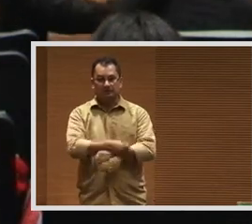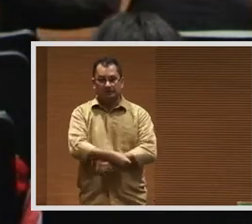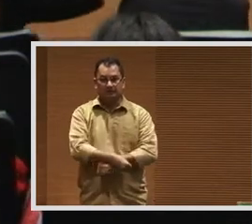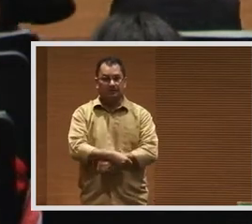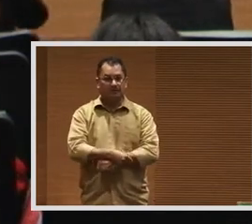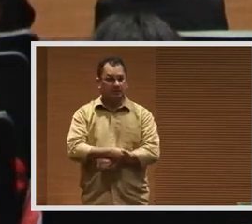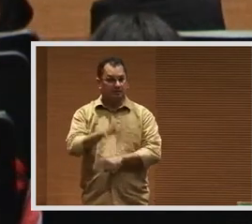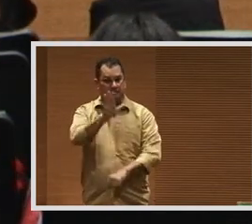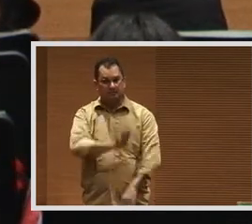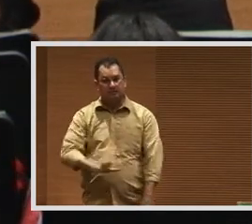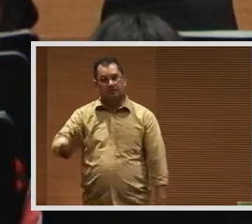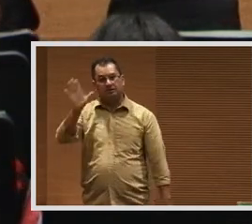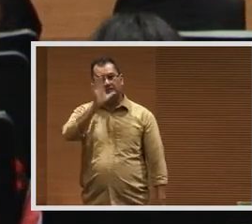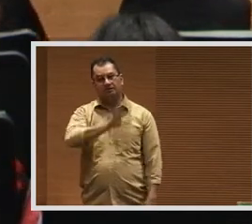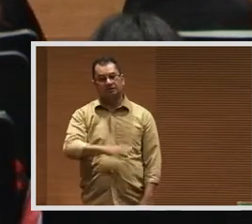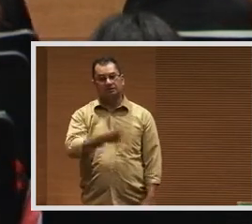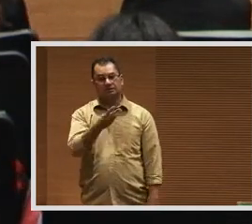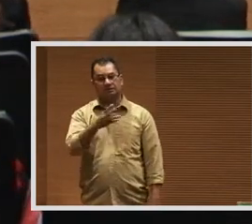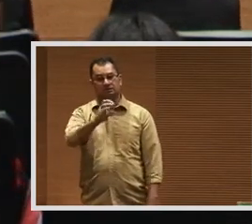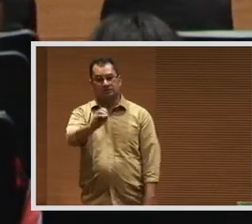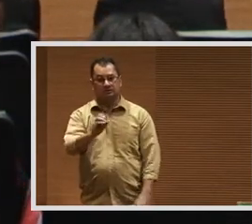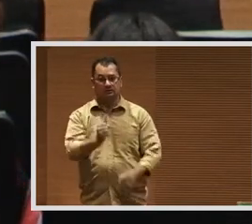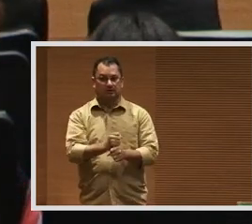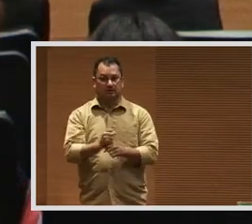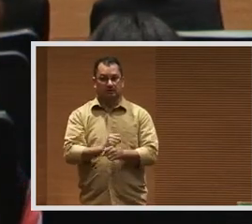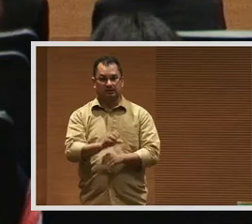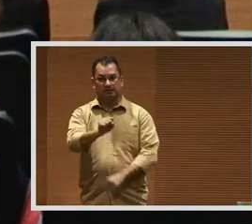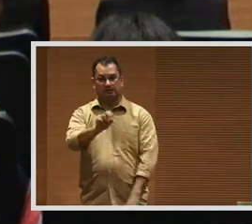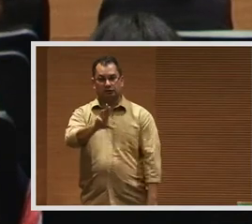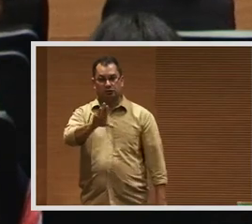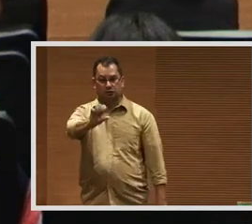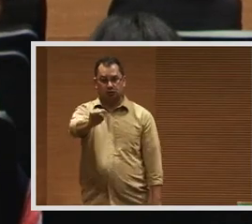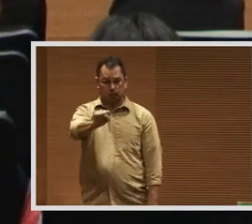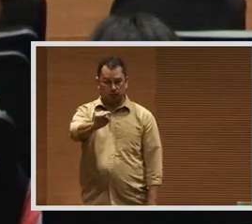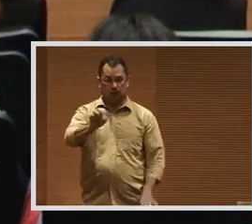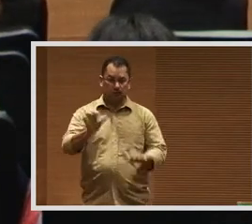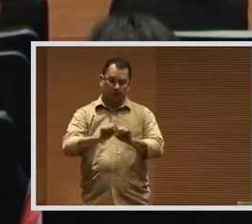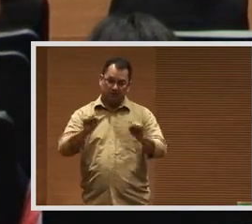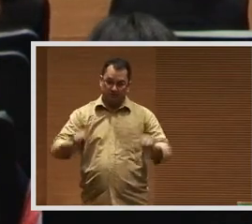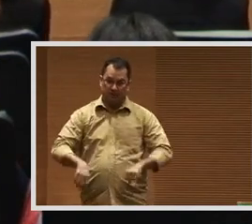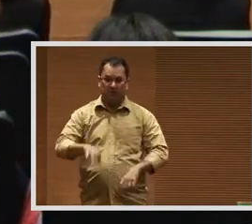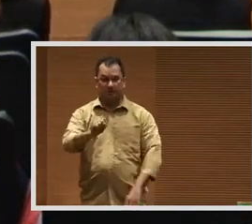30 anos do SUS, né? Então, eu estou vindo meio lá, meio cá, né?